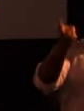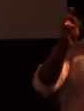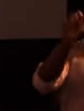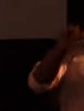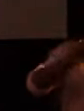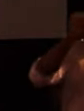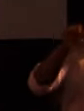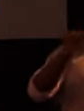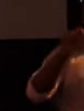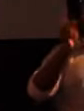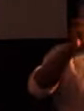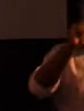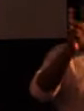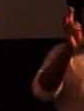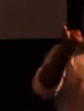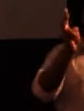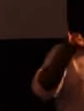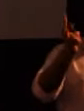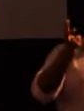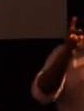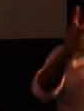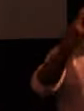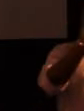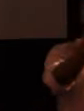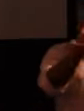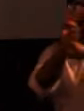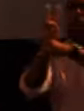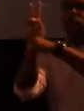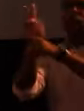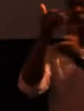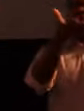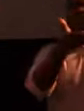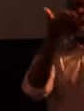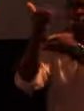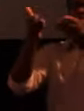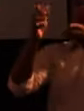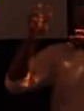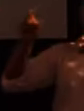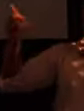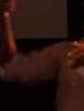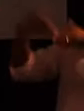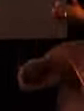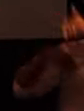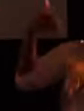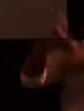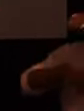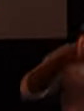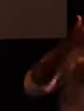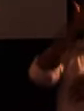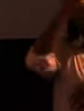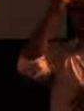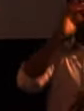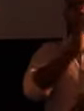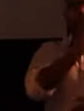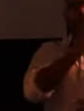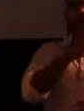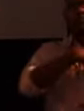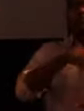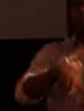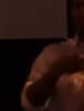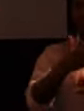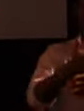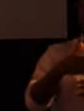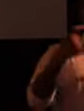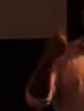desses atributos que marcam e caracterizam tanto, que são tão simbólicos para a identidade da nossa cidade,